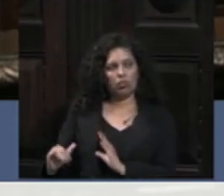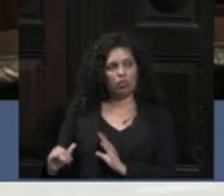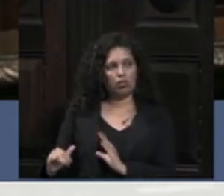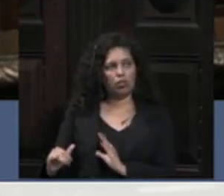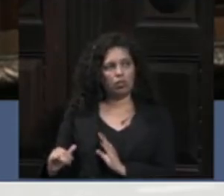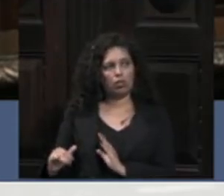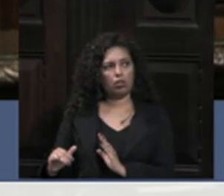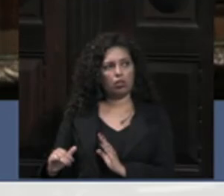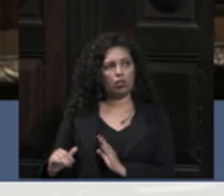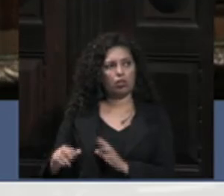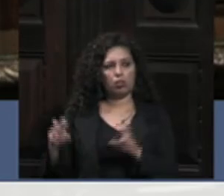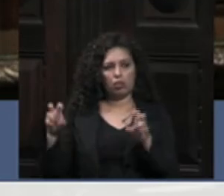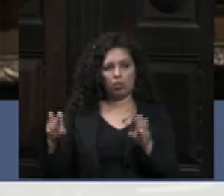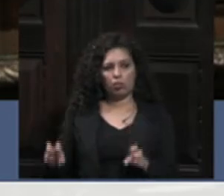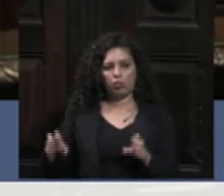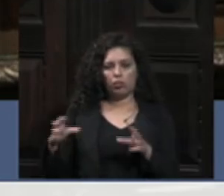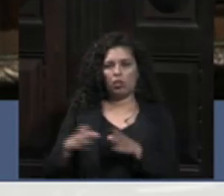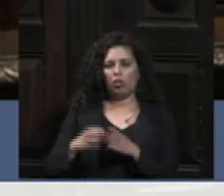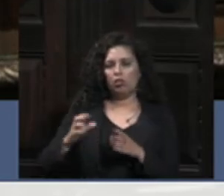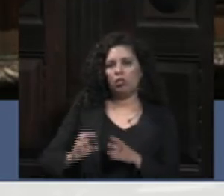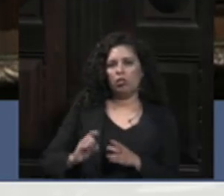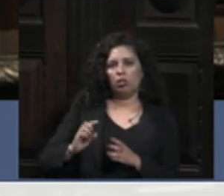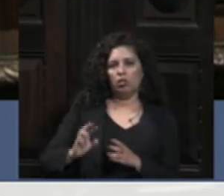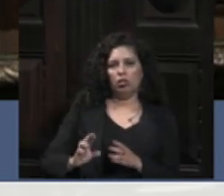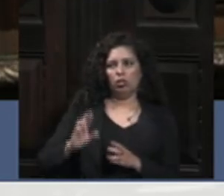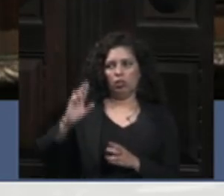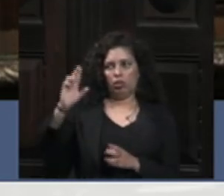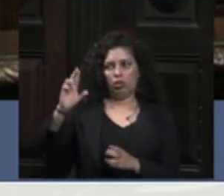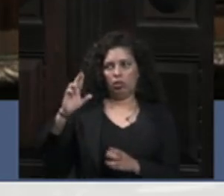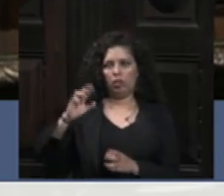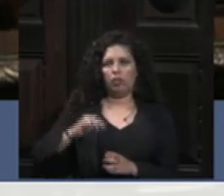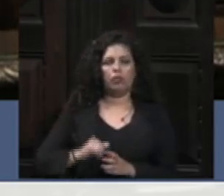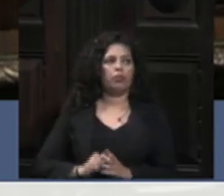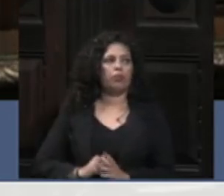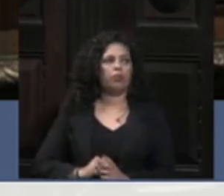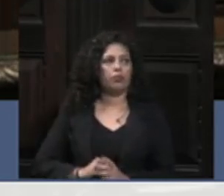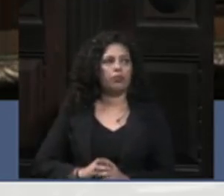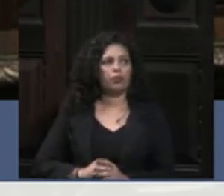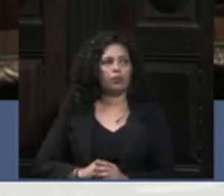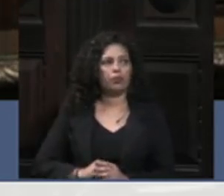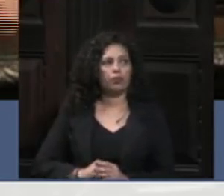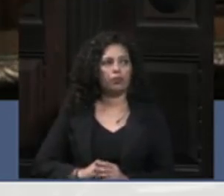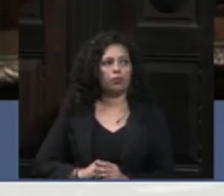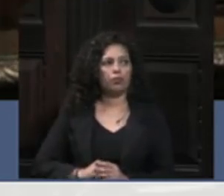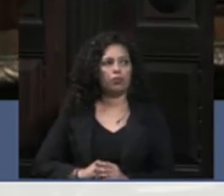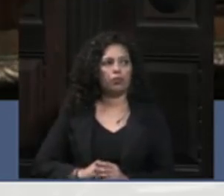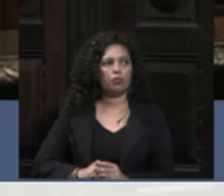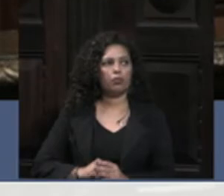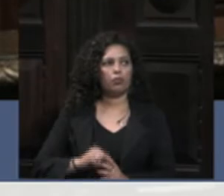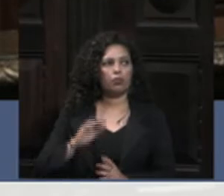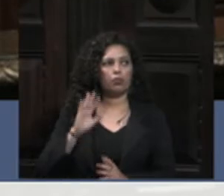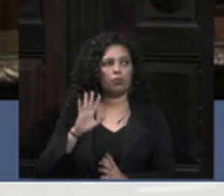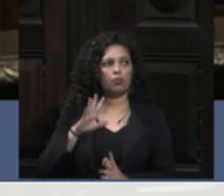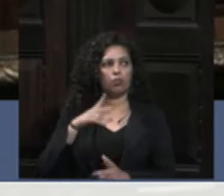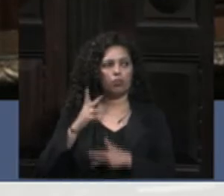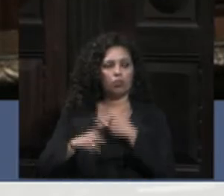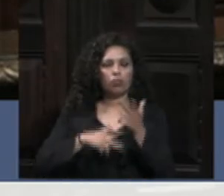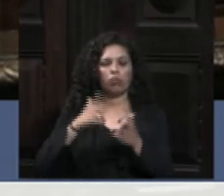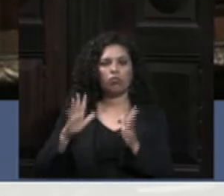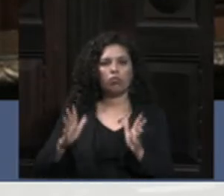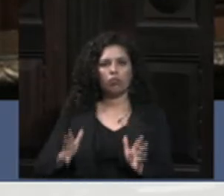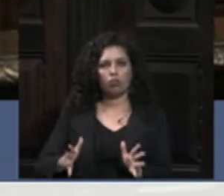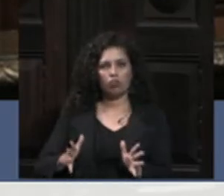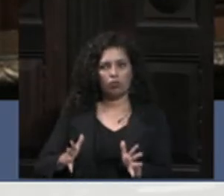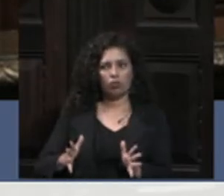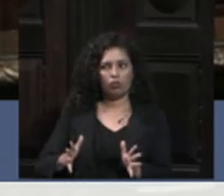recurso à mesa diretora no sentido que, depois de 5 sessões que já tinham se passado, a matéria não veio